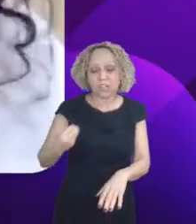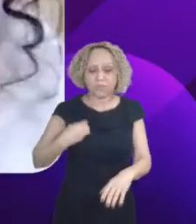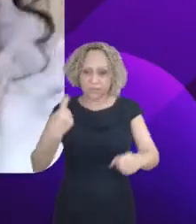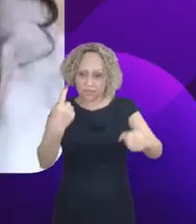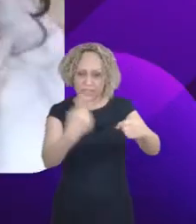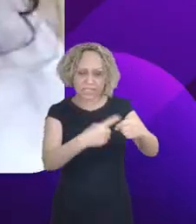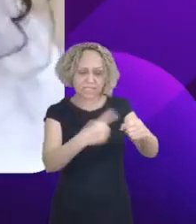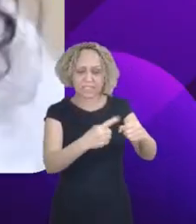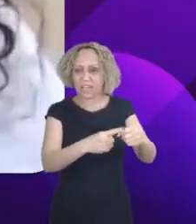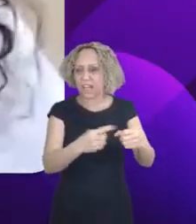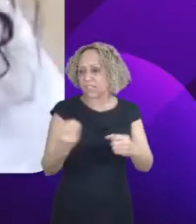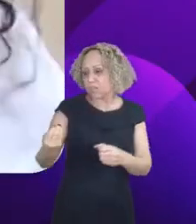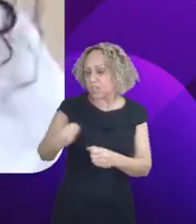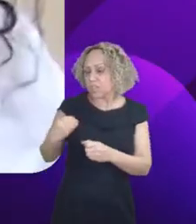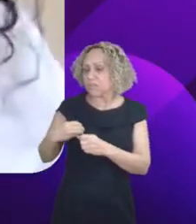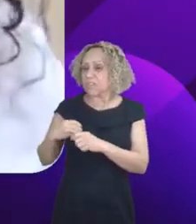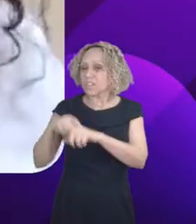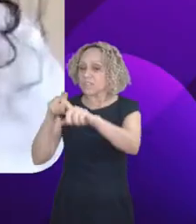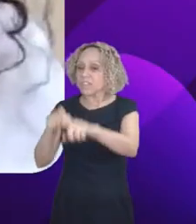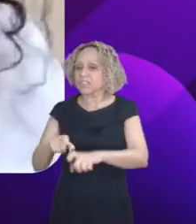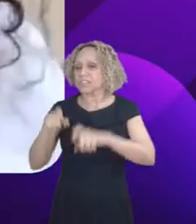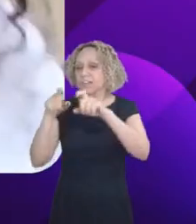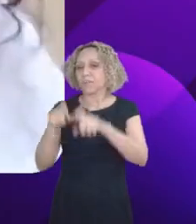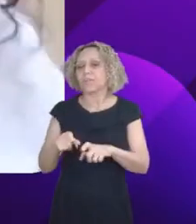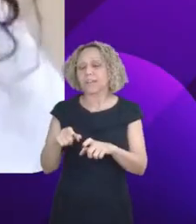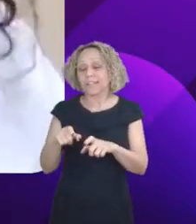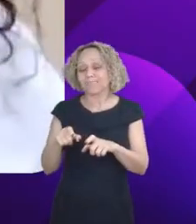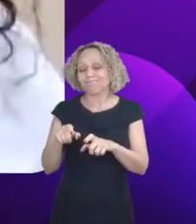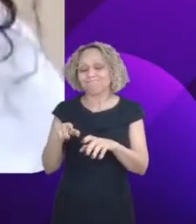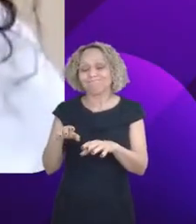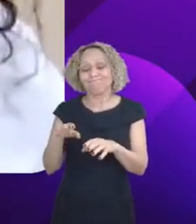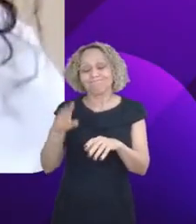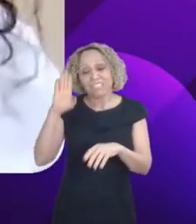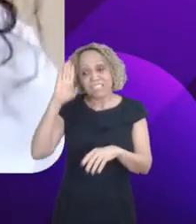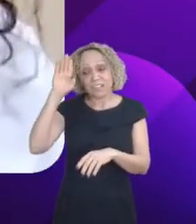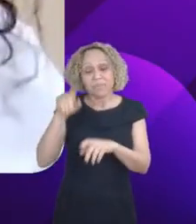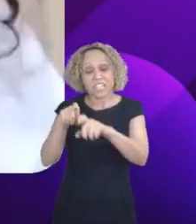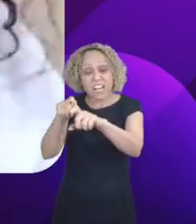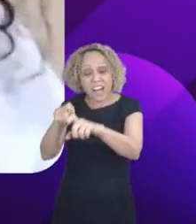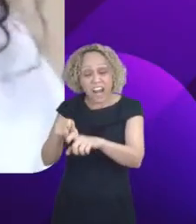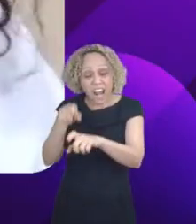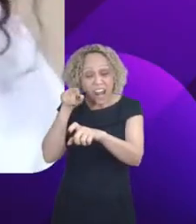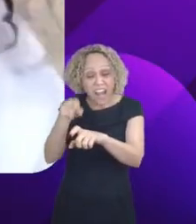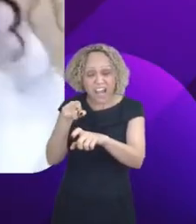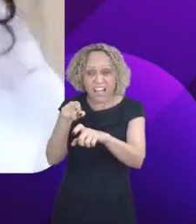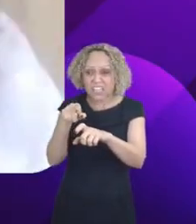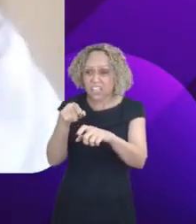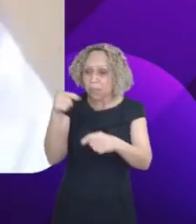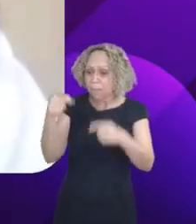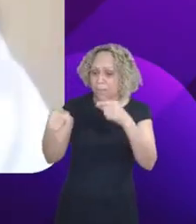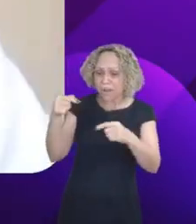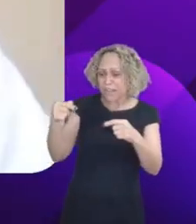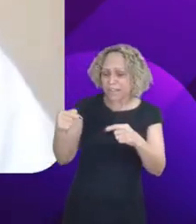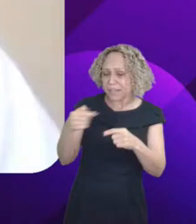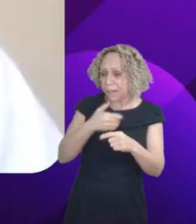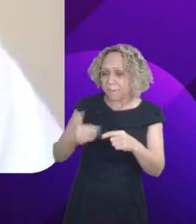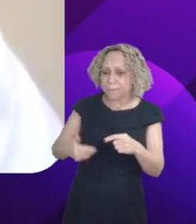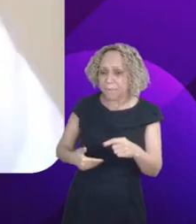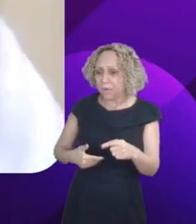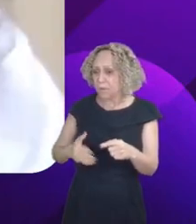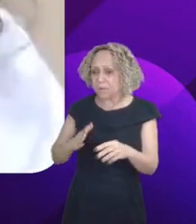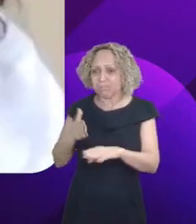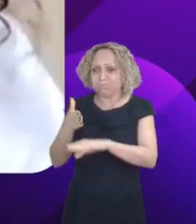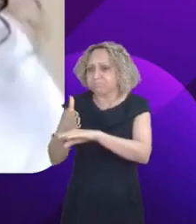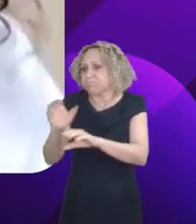está distante do centro onde as políticas públicas acontecem, que tem que escolher entre pegar o transporte para ir à